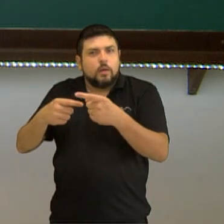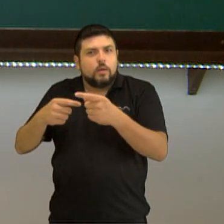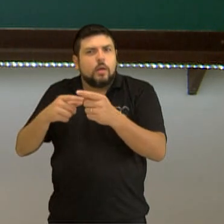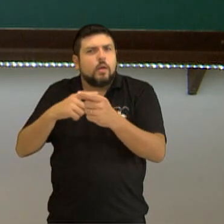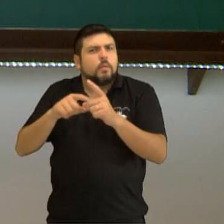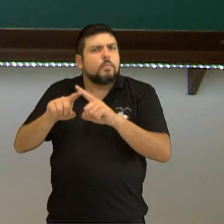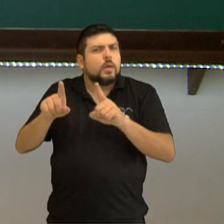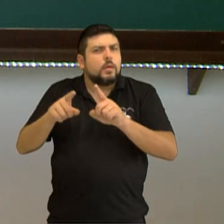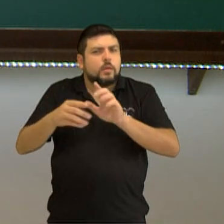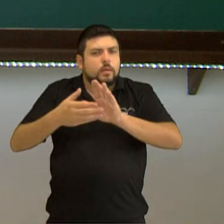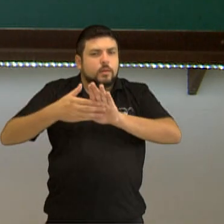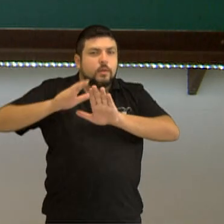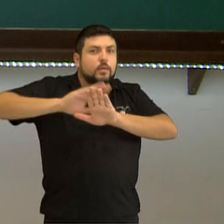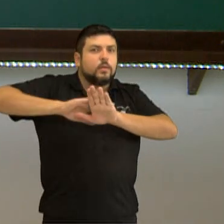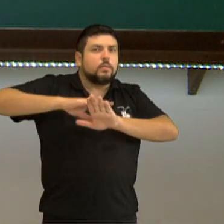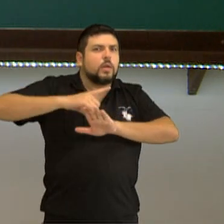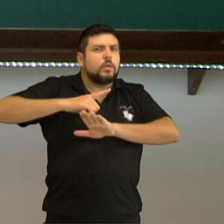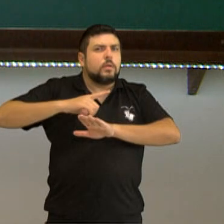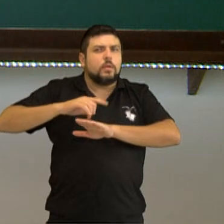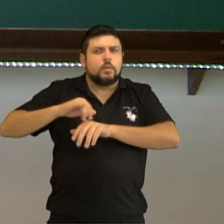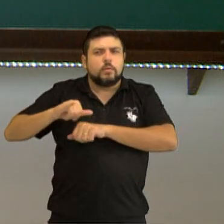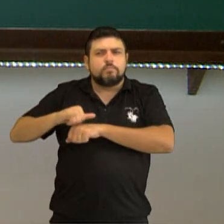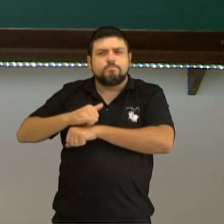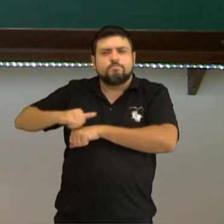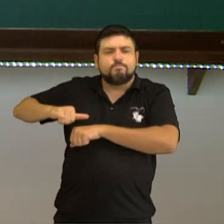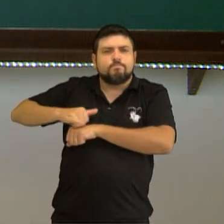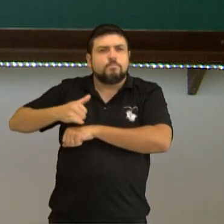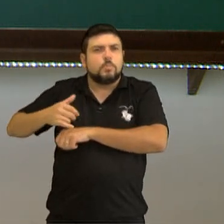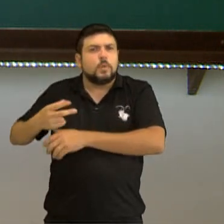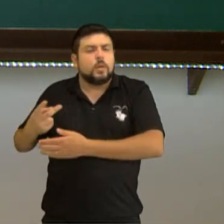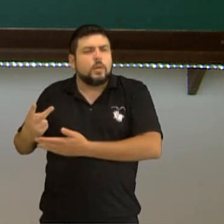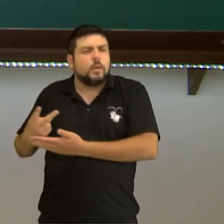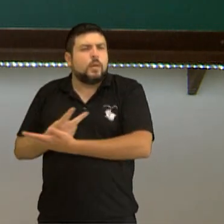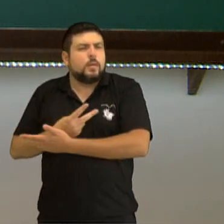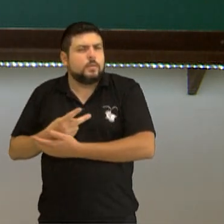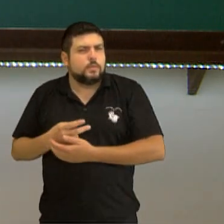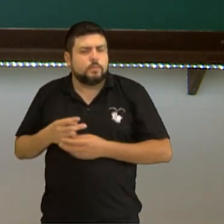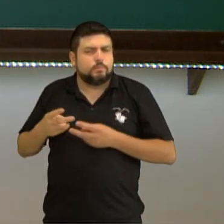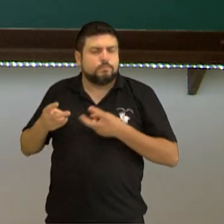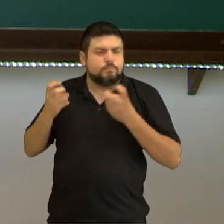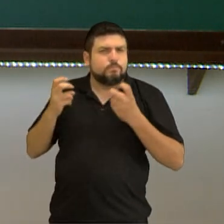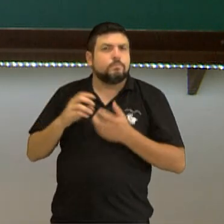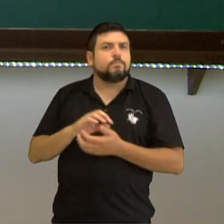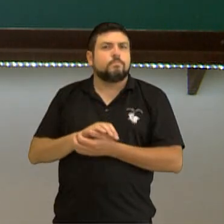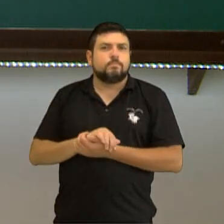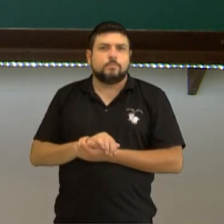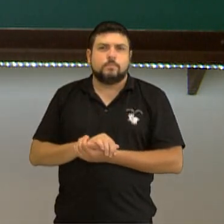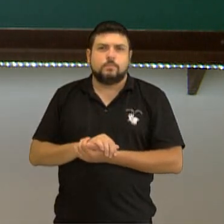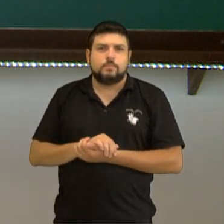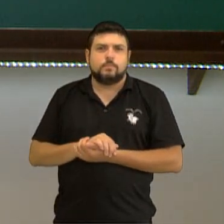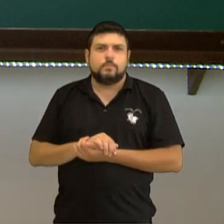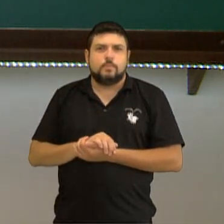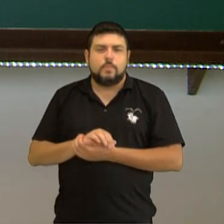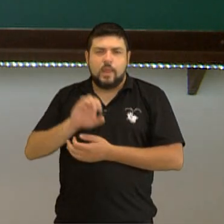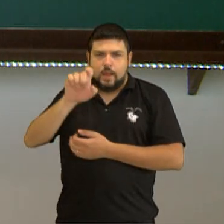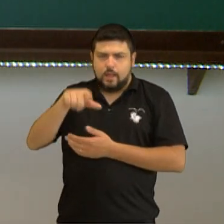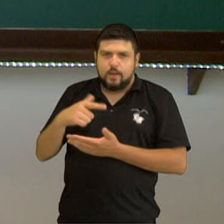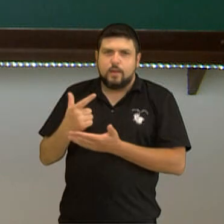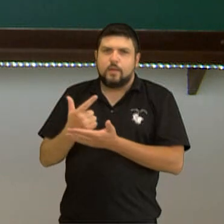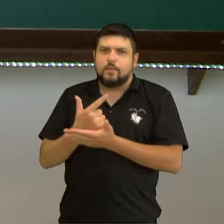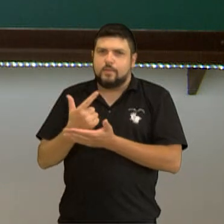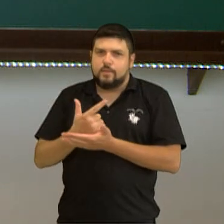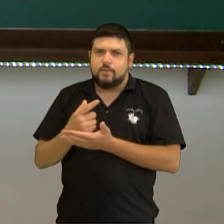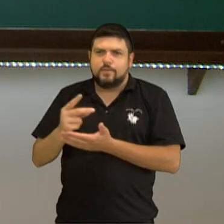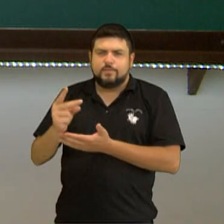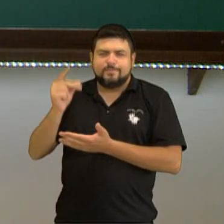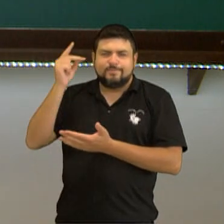relacionamentos, ou afazeres, às vezes, não muito corretos. É uma obra, assim, antiga,